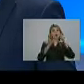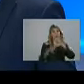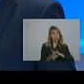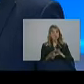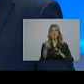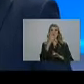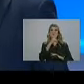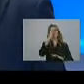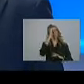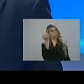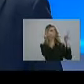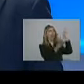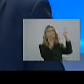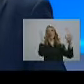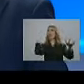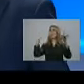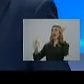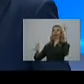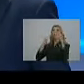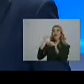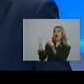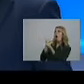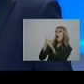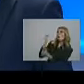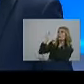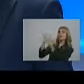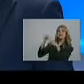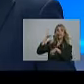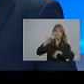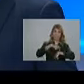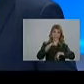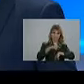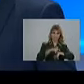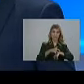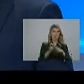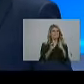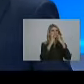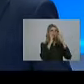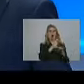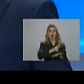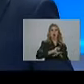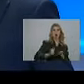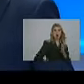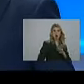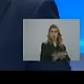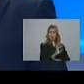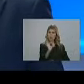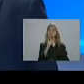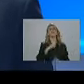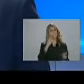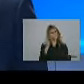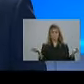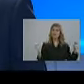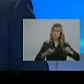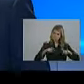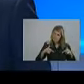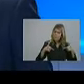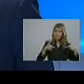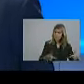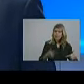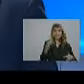elefante branco, Olimpíadas no tempo, no prazo, sem escândalos de corrupção, provando que é possível fazer, investindo